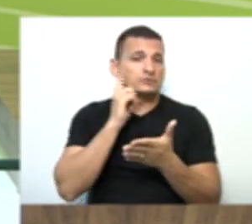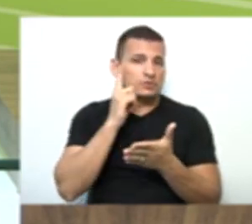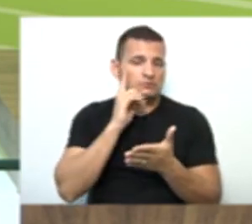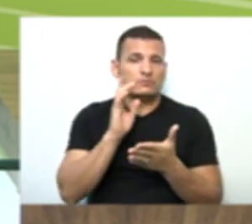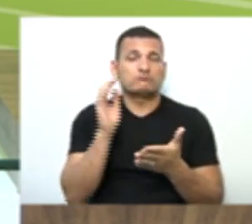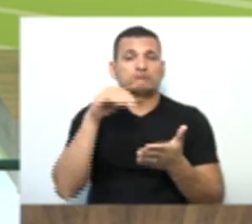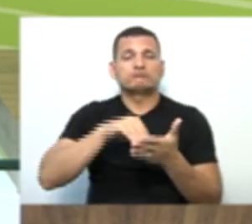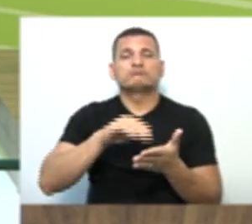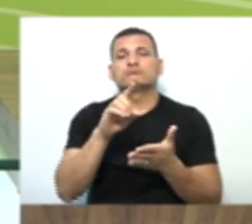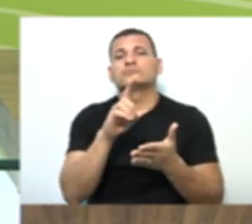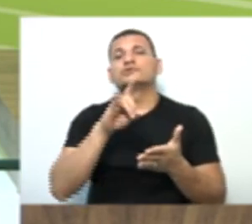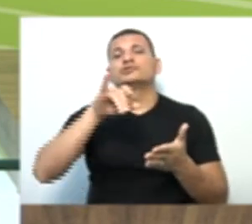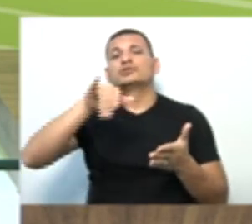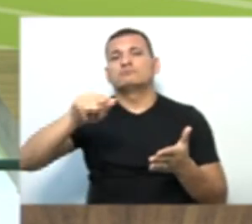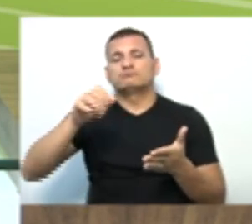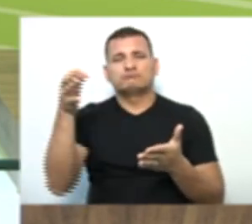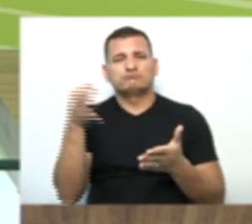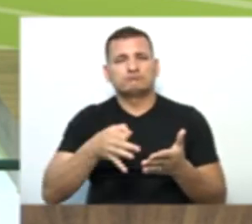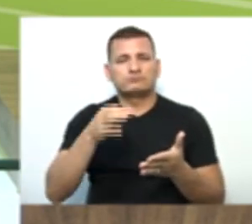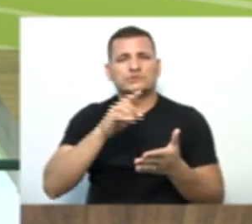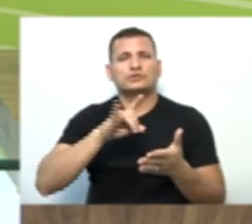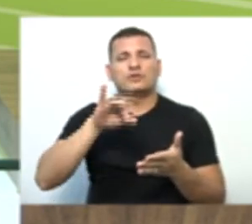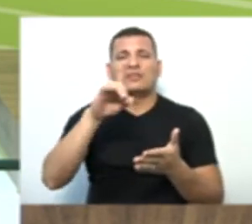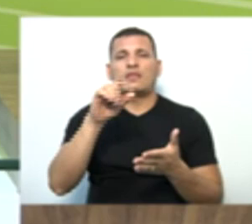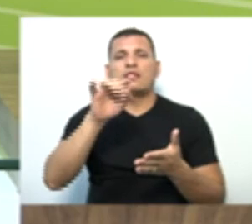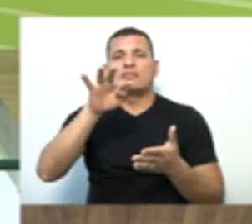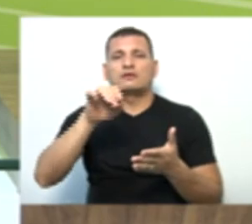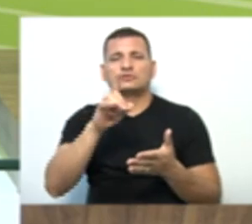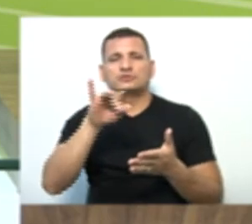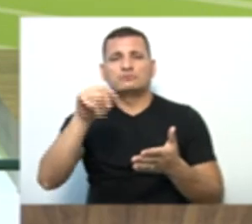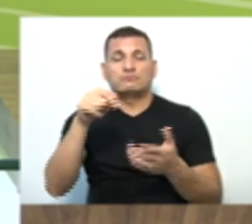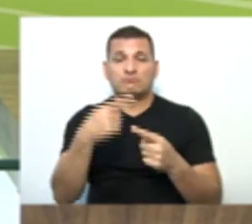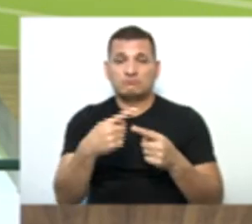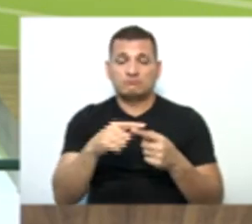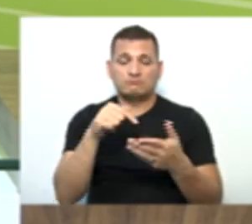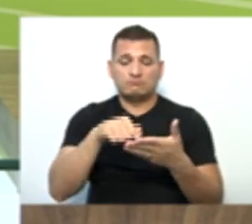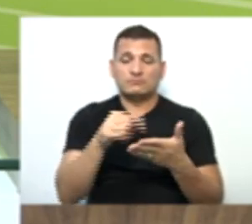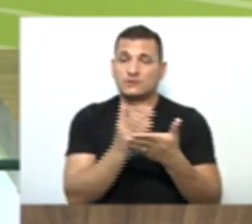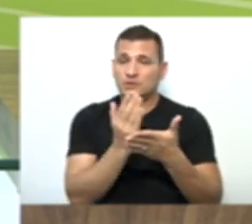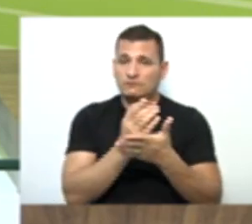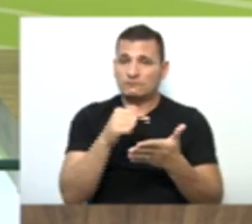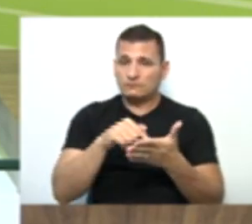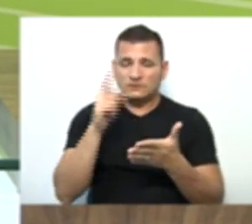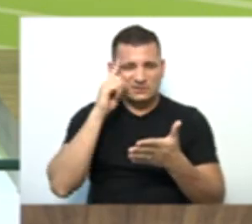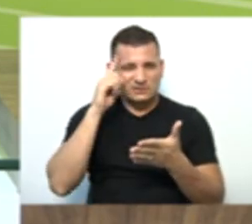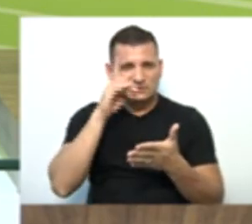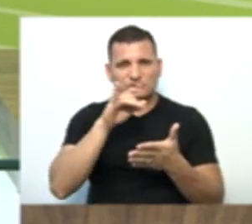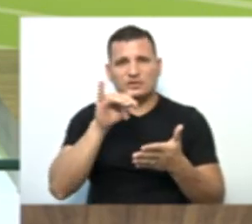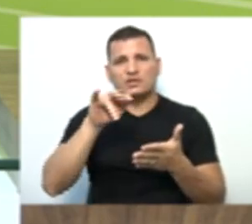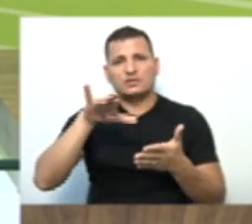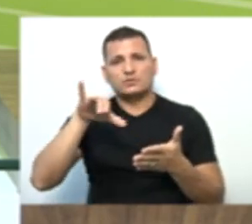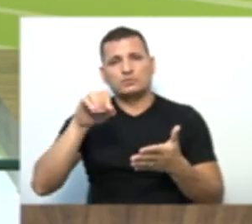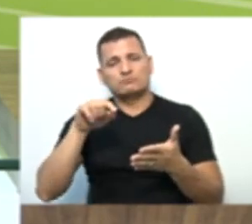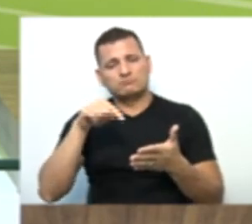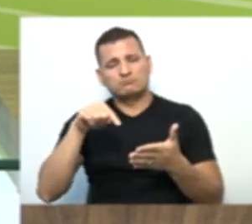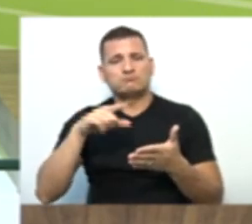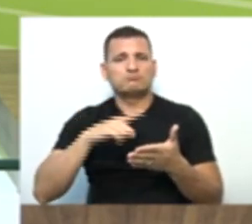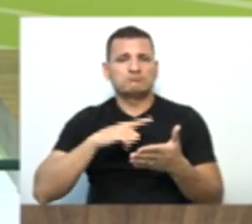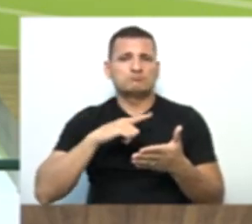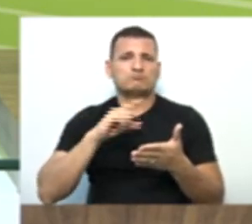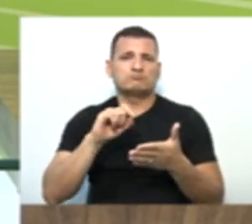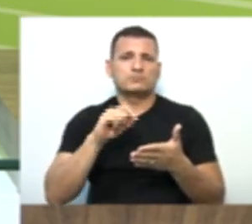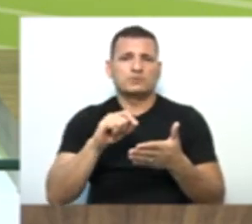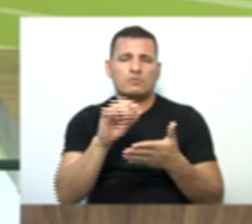data. Por quê? Porque o livro diário, apesar dele já falar que ele é diário, ele vem em